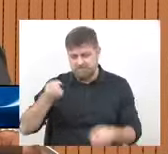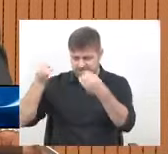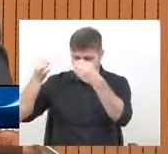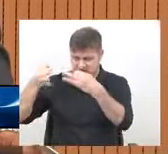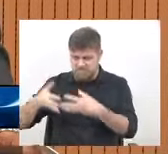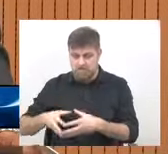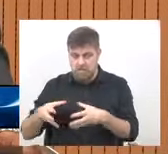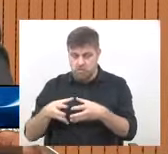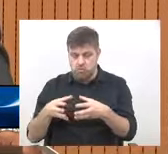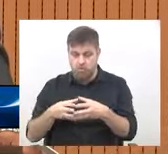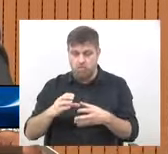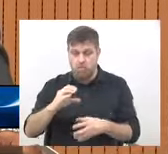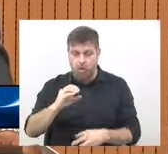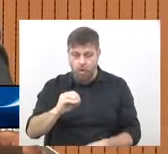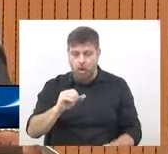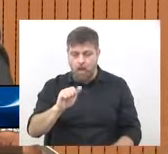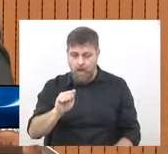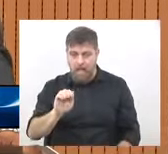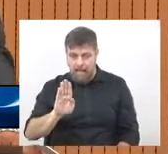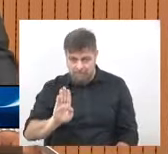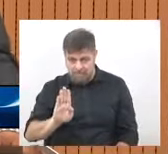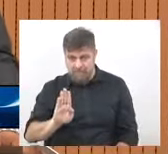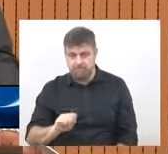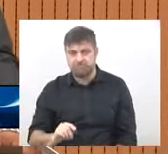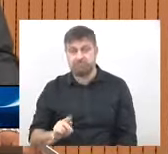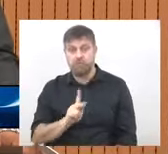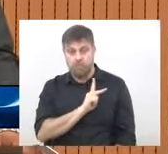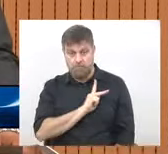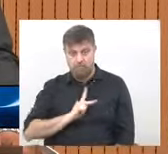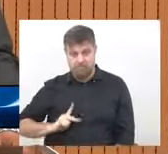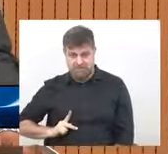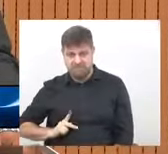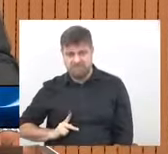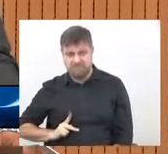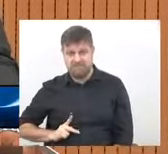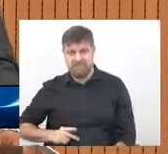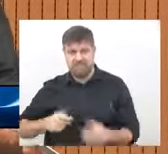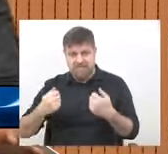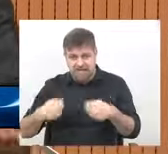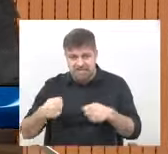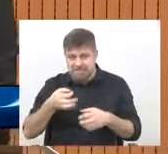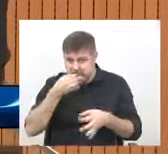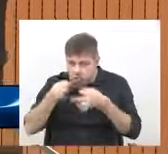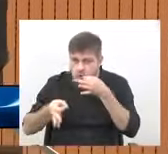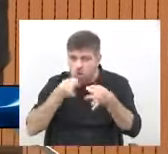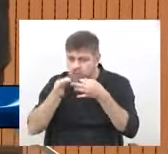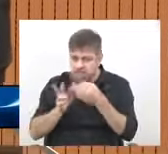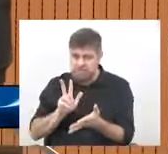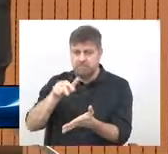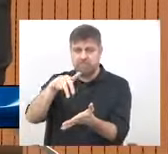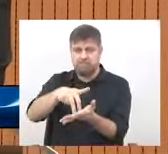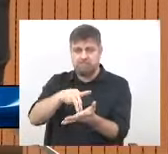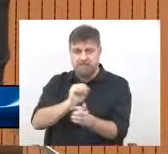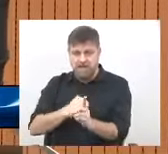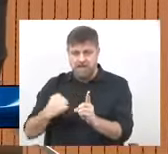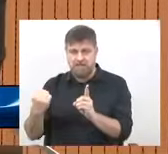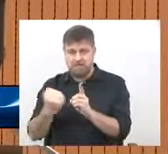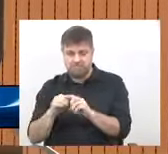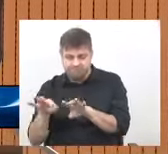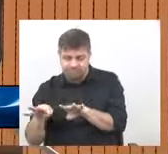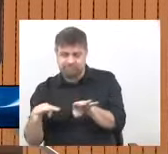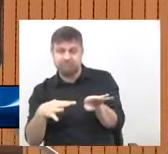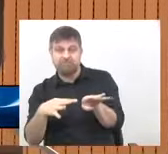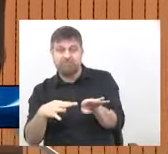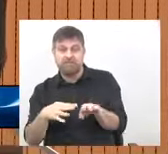OAB, né? Os nossos presidentes da OAB precisam se manifestar mais para a sociedade e a posição